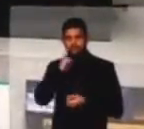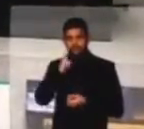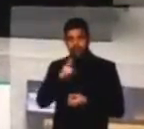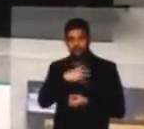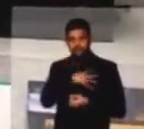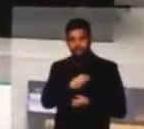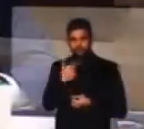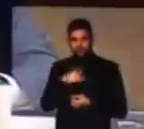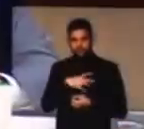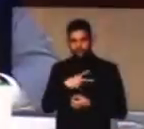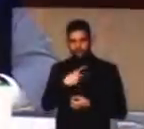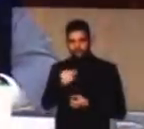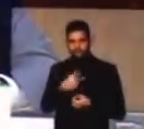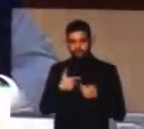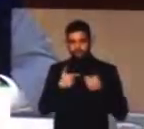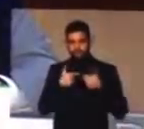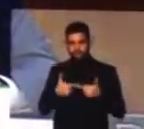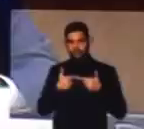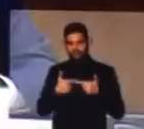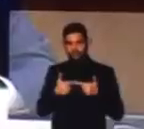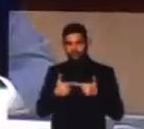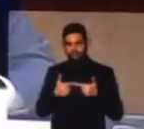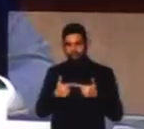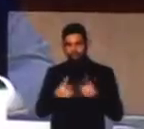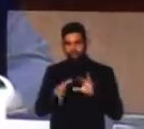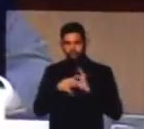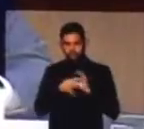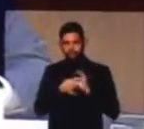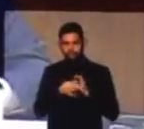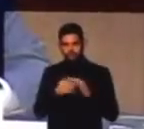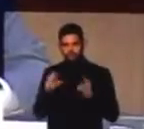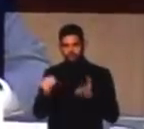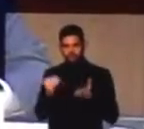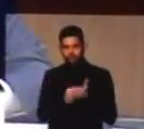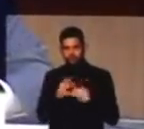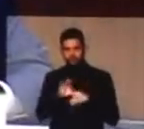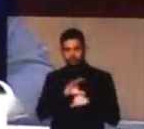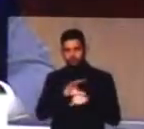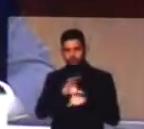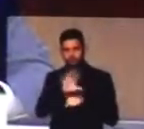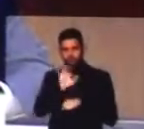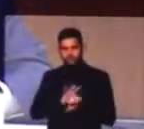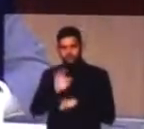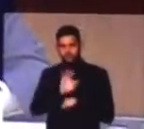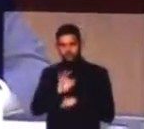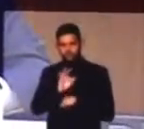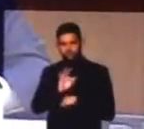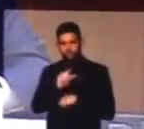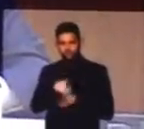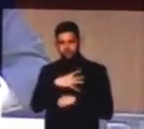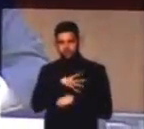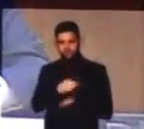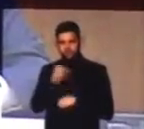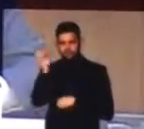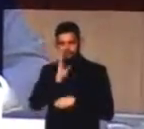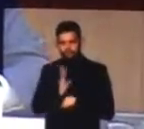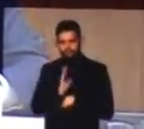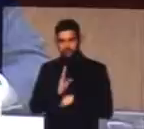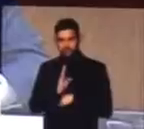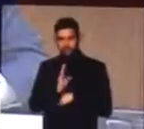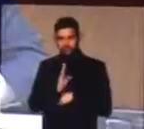Verás que um filho teu não foge à luta, munidos da Constituição Federal. Esses filhos do